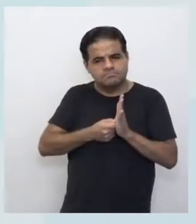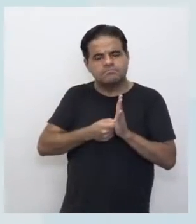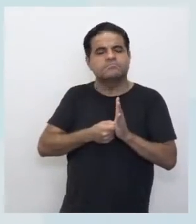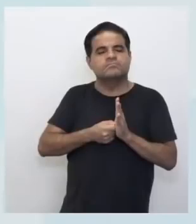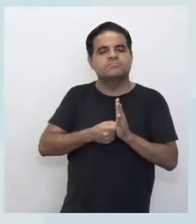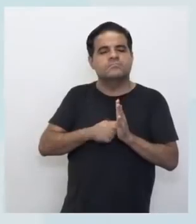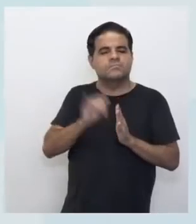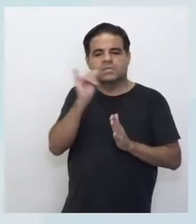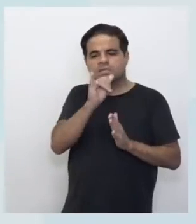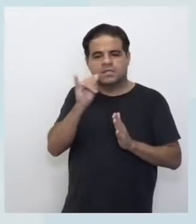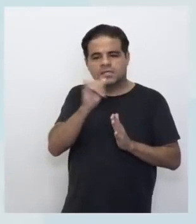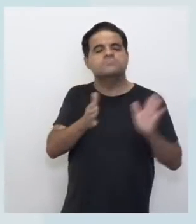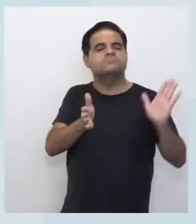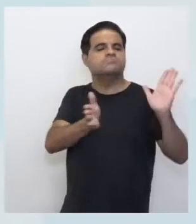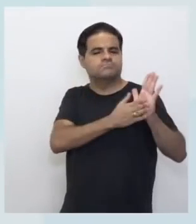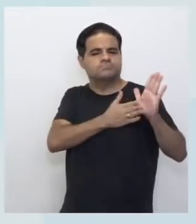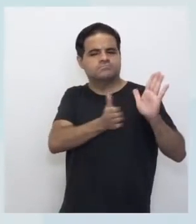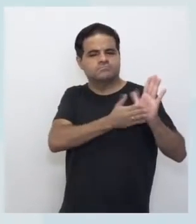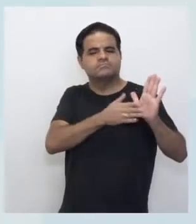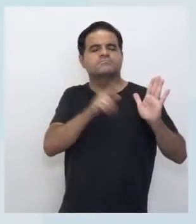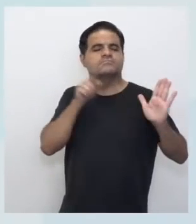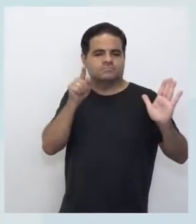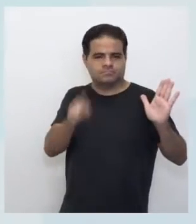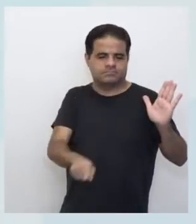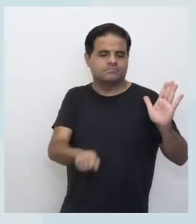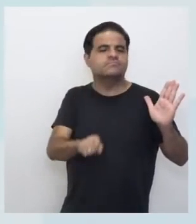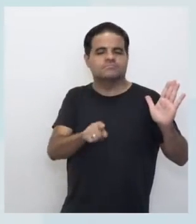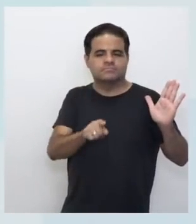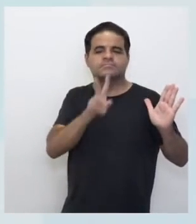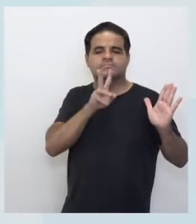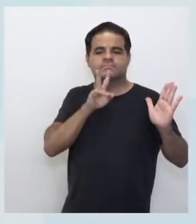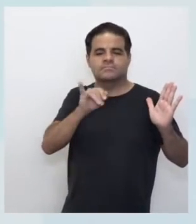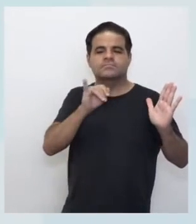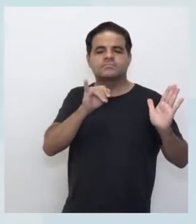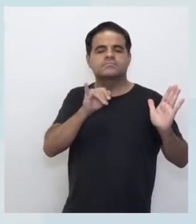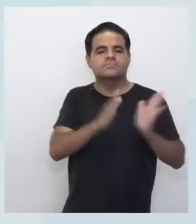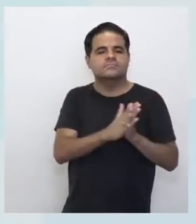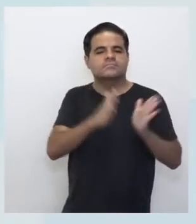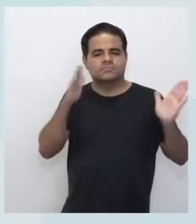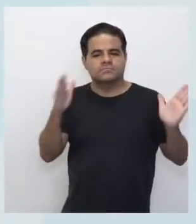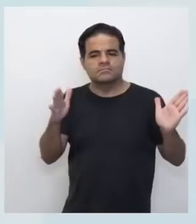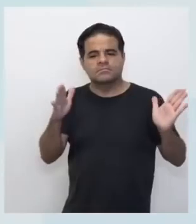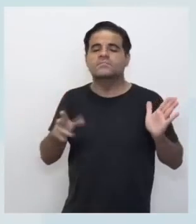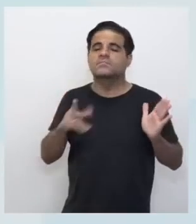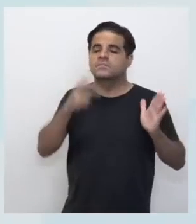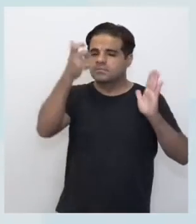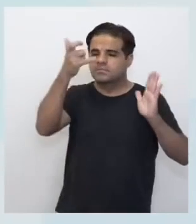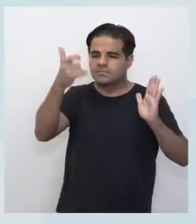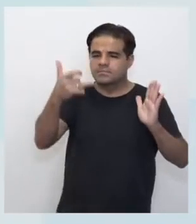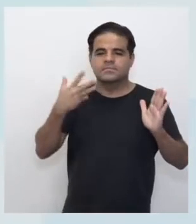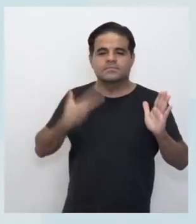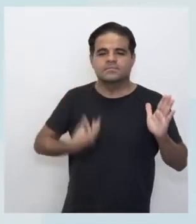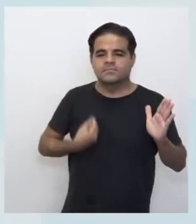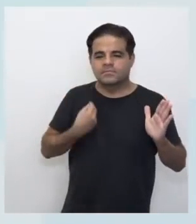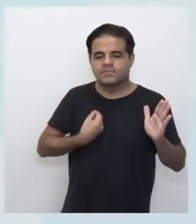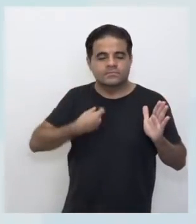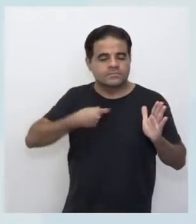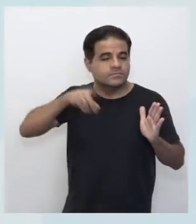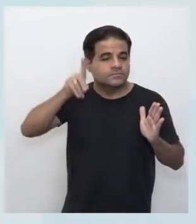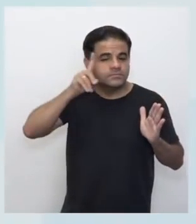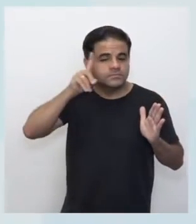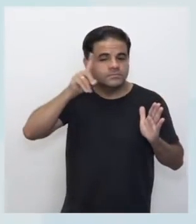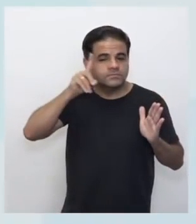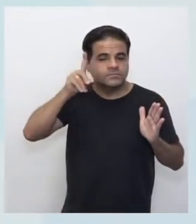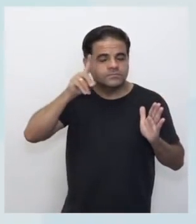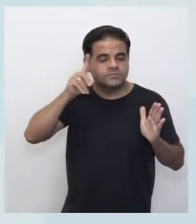ele propõe a sua concepção dialética da história, em que ele vai falar também um pouco sobre vida cotidiana.